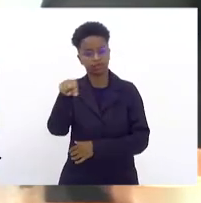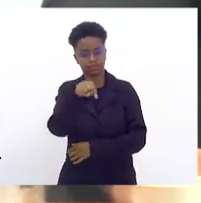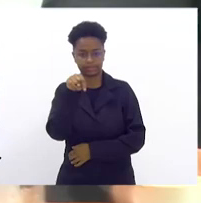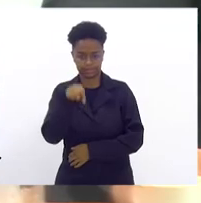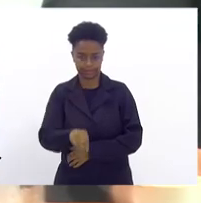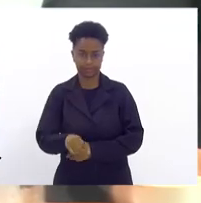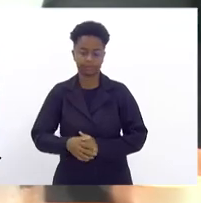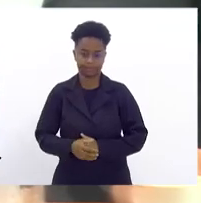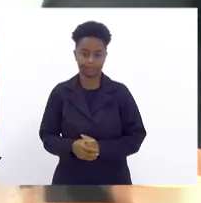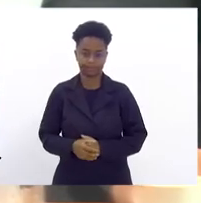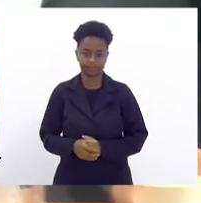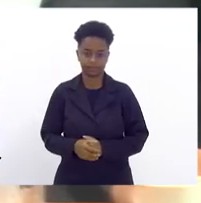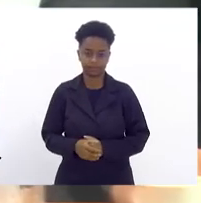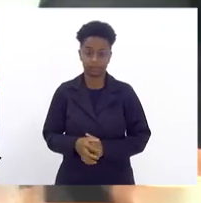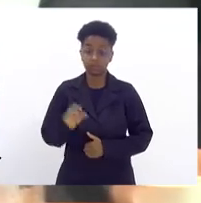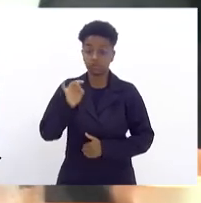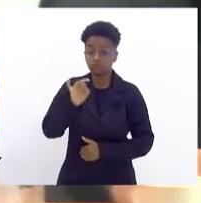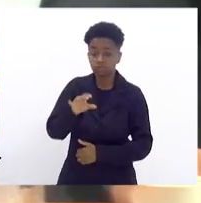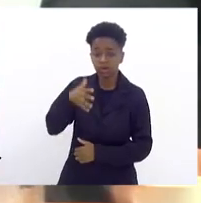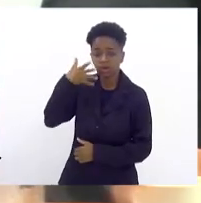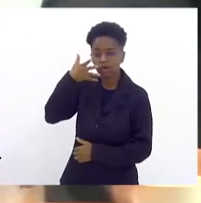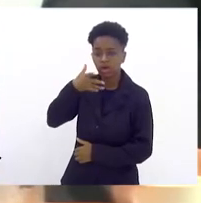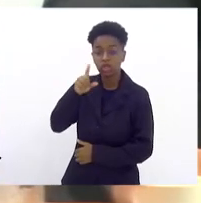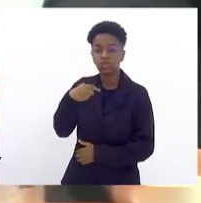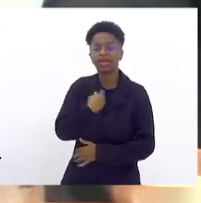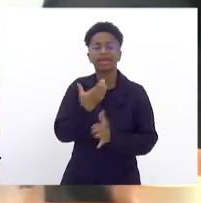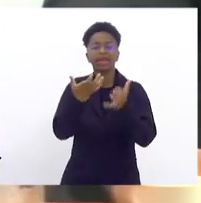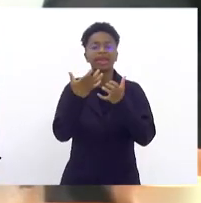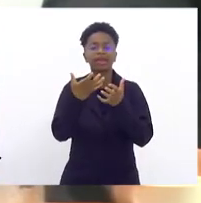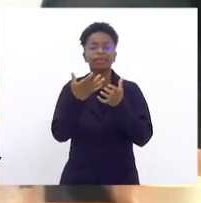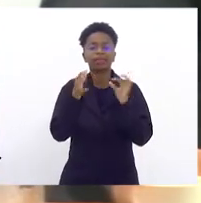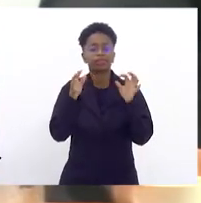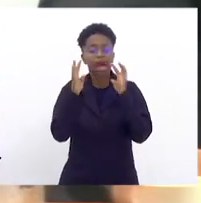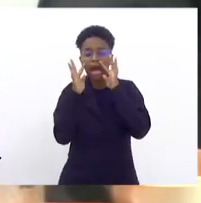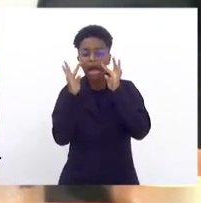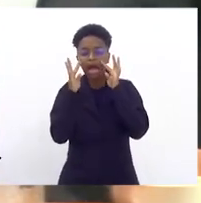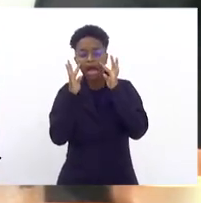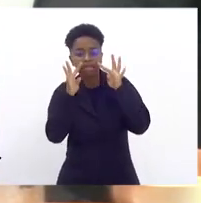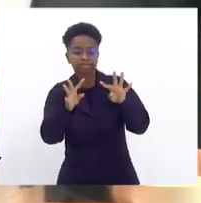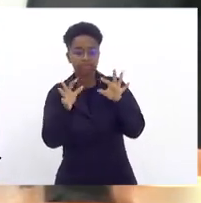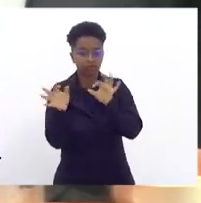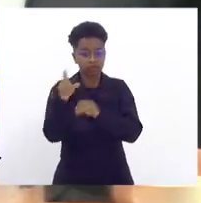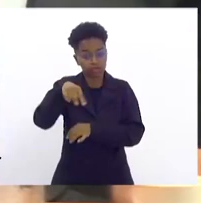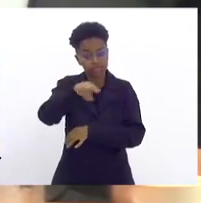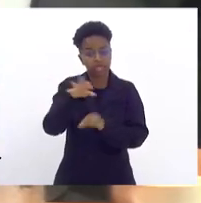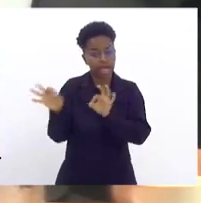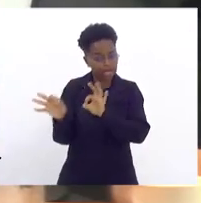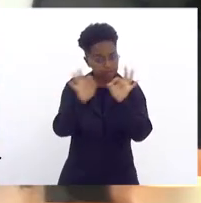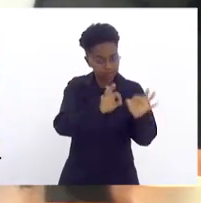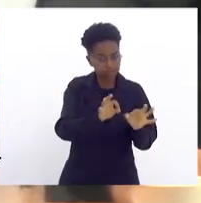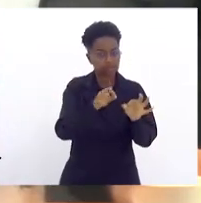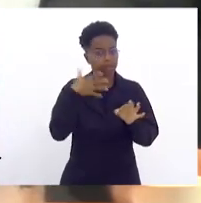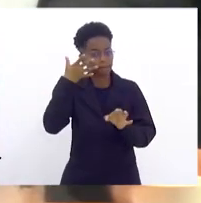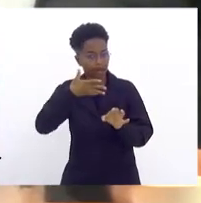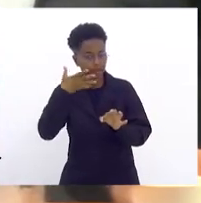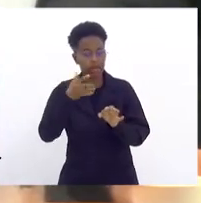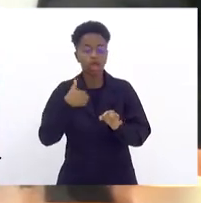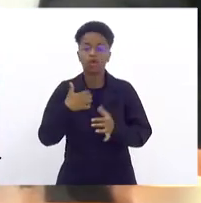apenas nessa palavra nós estamos aqui para ouvirmos ouvir a palestra eu quero comunicar